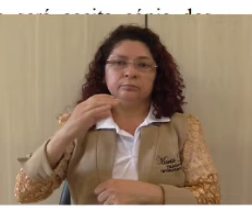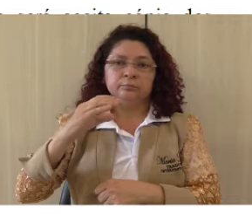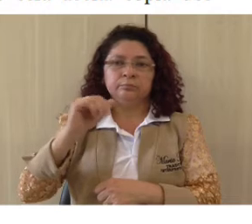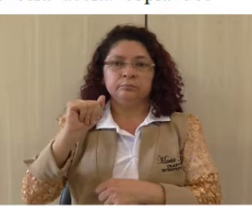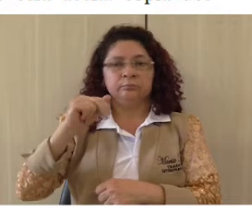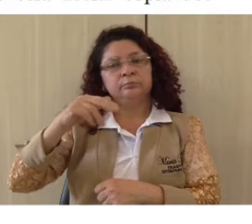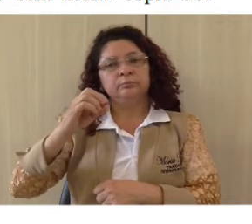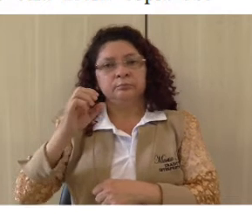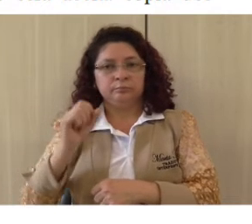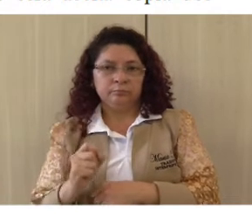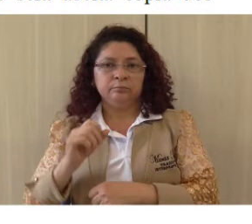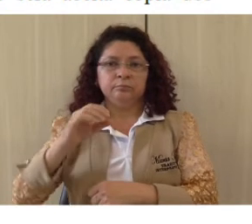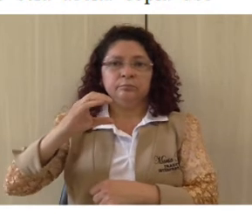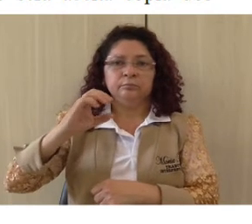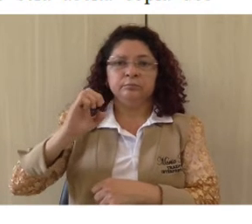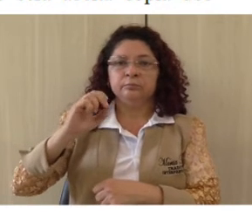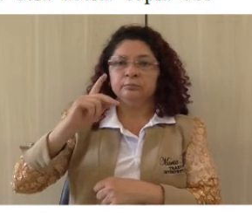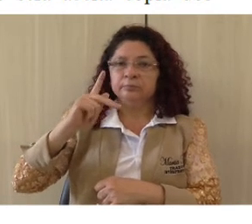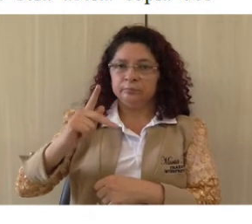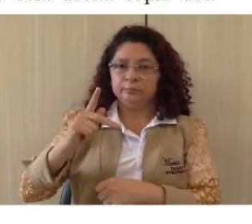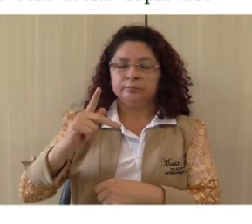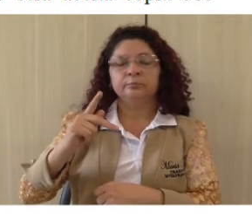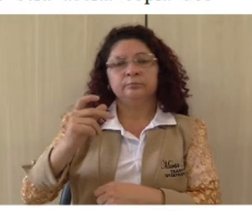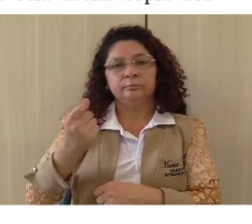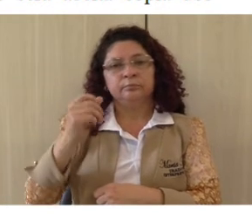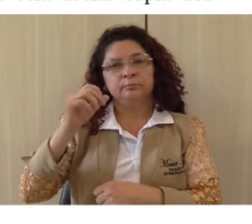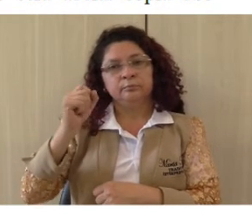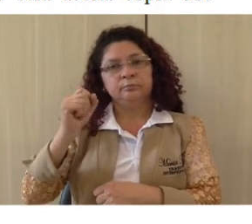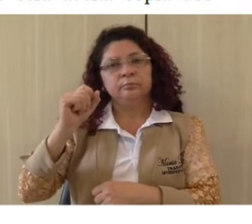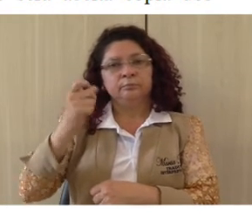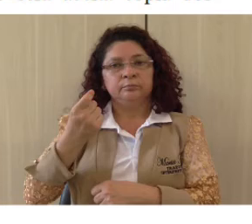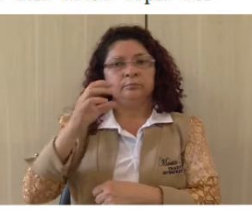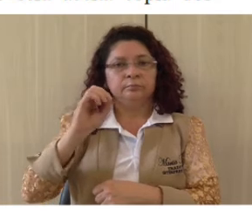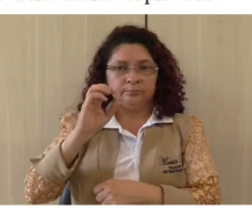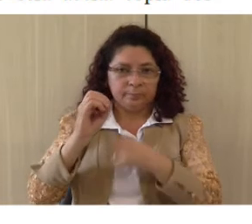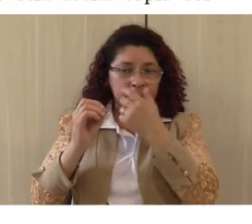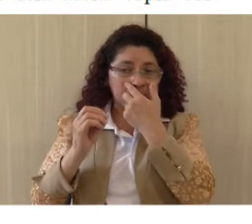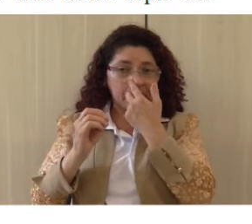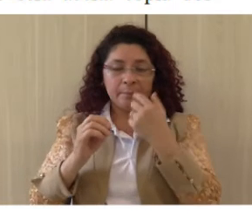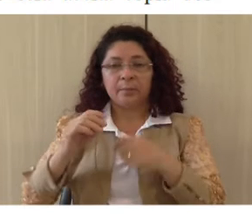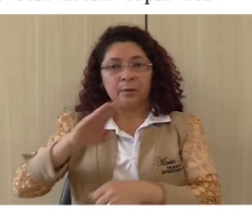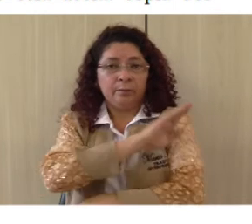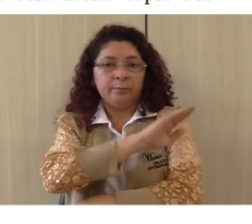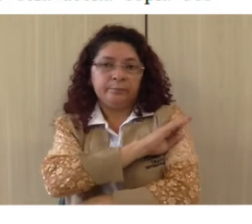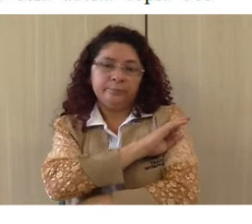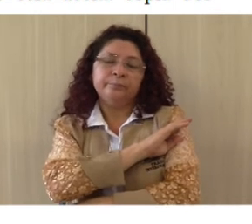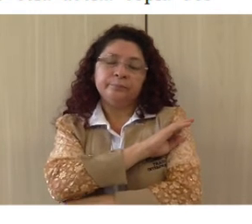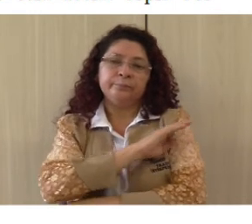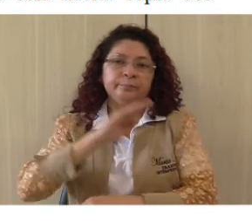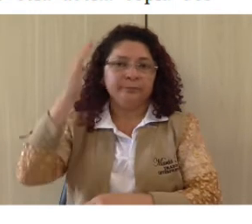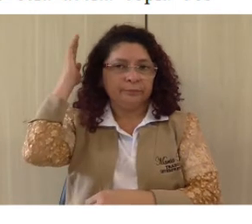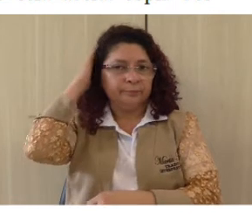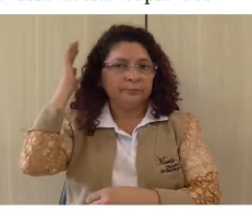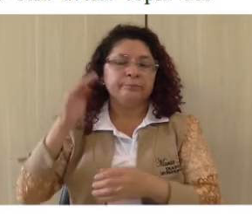Sinhá, CEP 68.600, dígito 000, Bragança, Pará, por meio de videoconferência